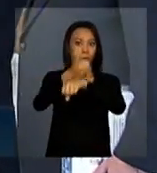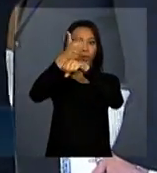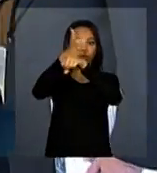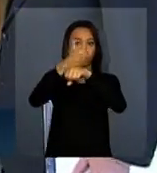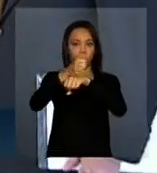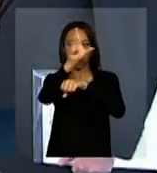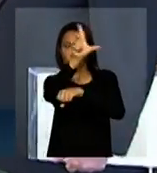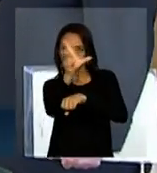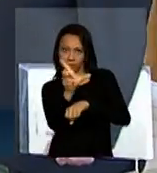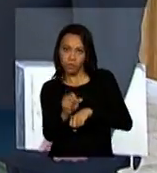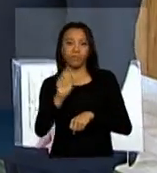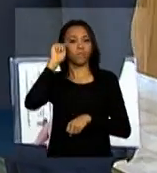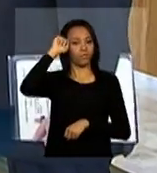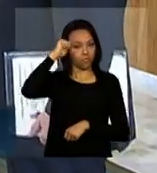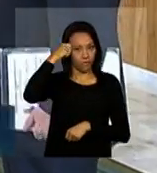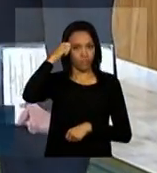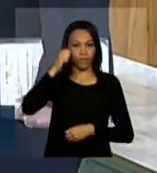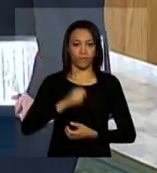africano.